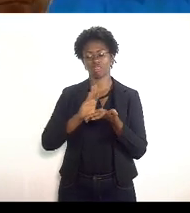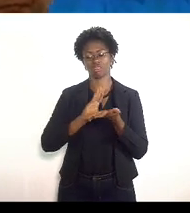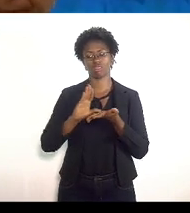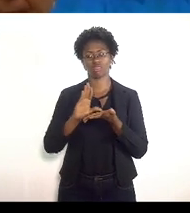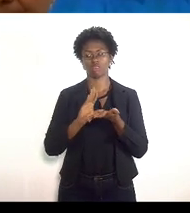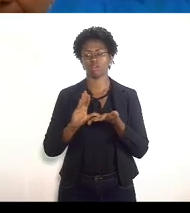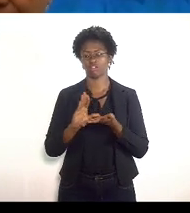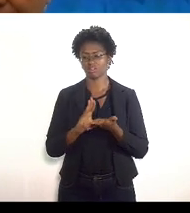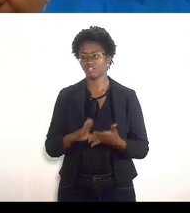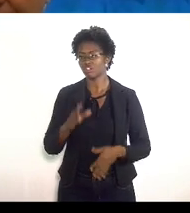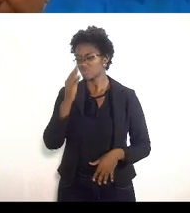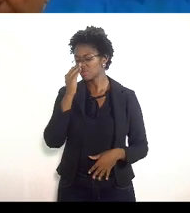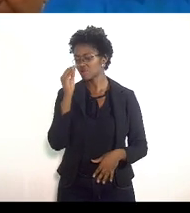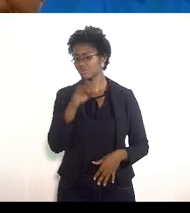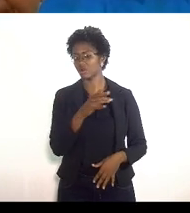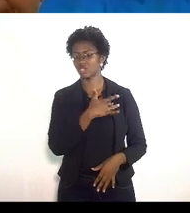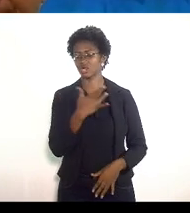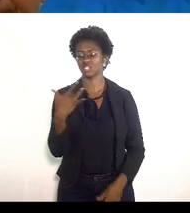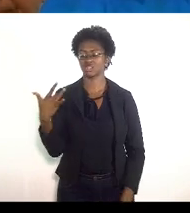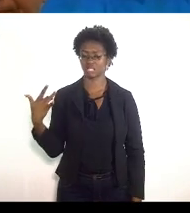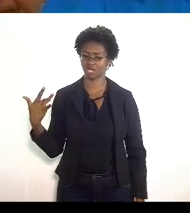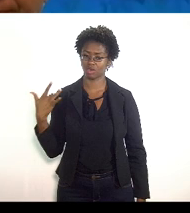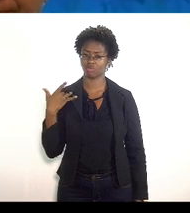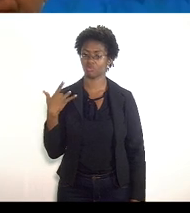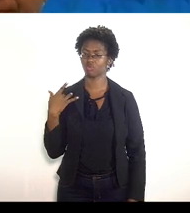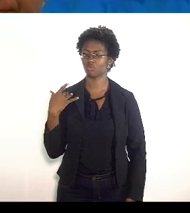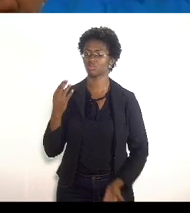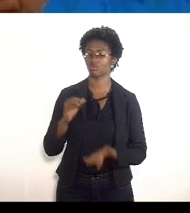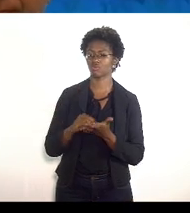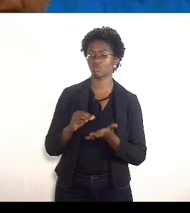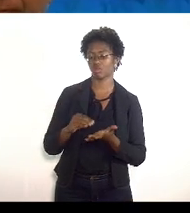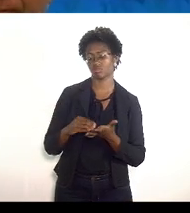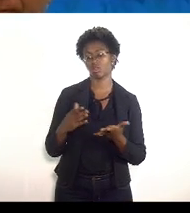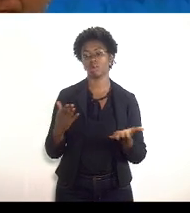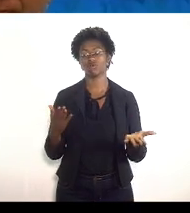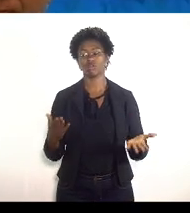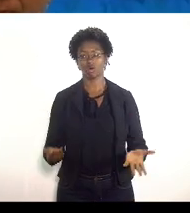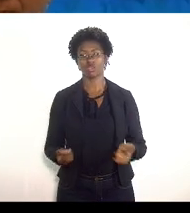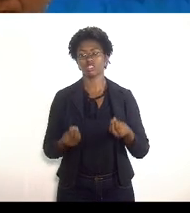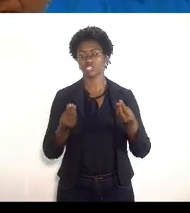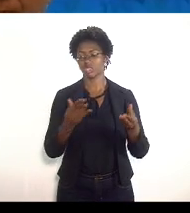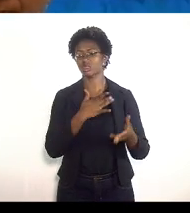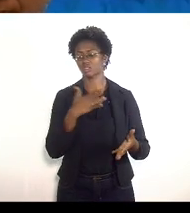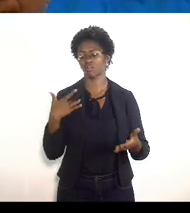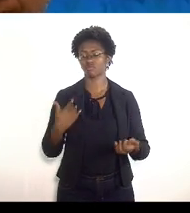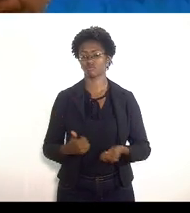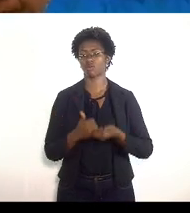uma saúde de qualidade com o aumento de óbitos e a falta de um